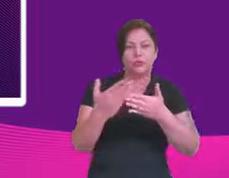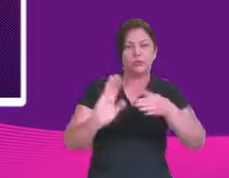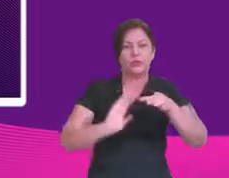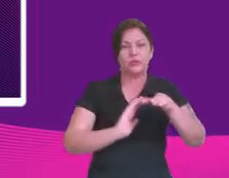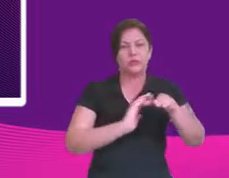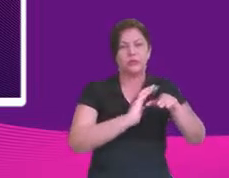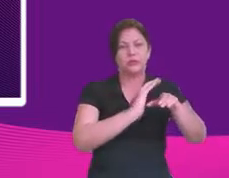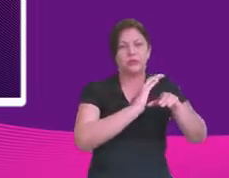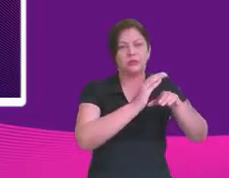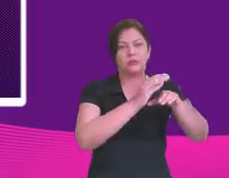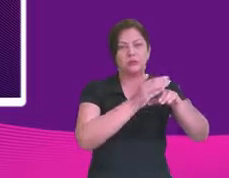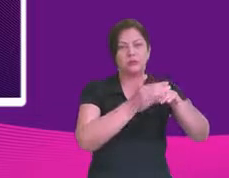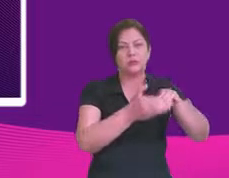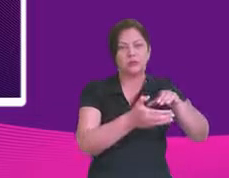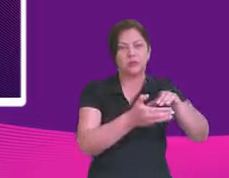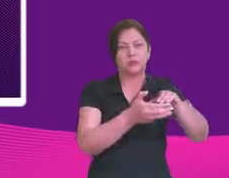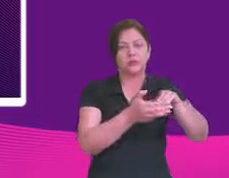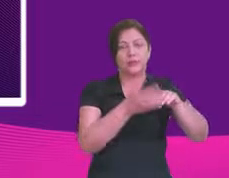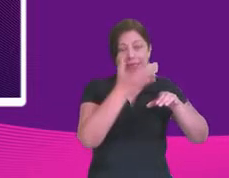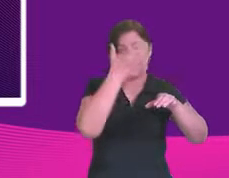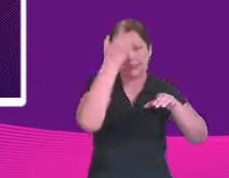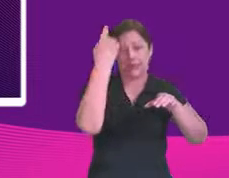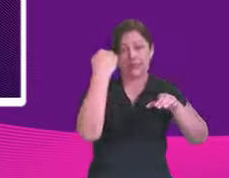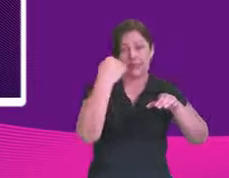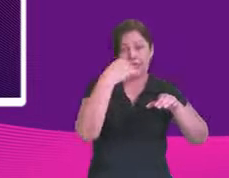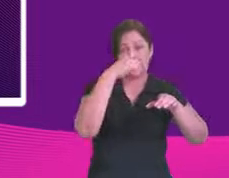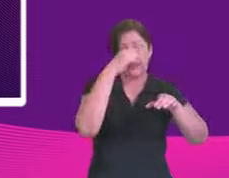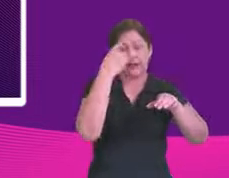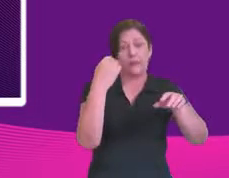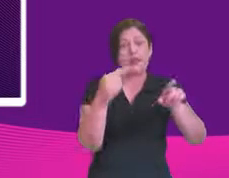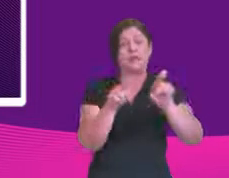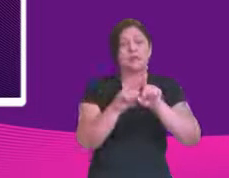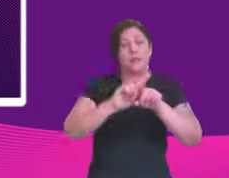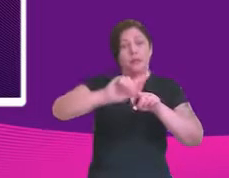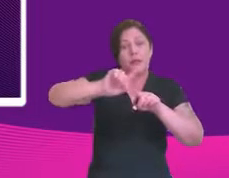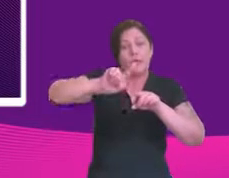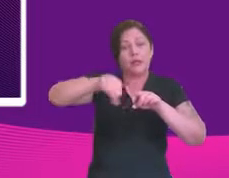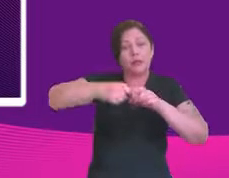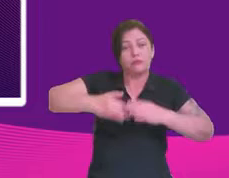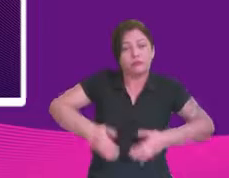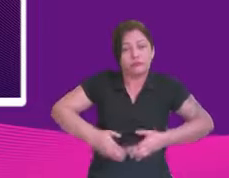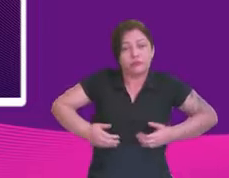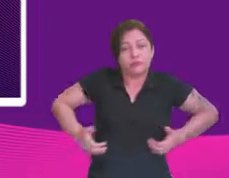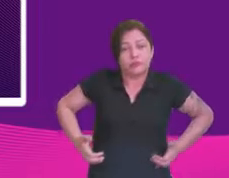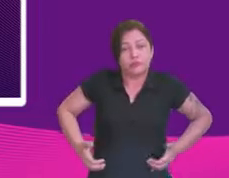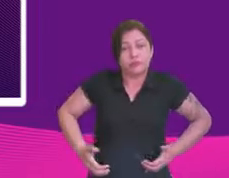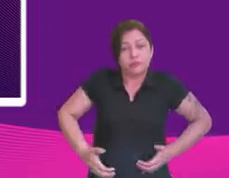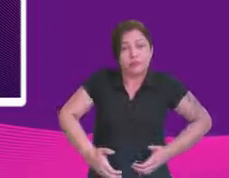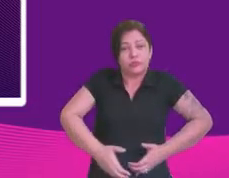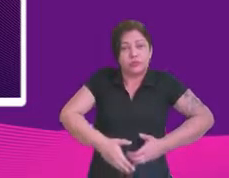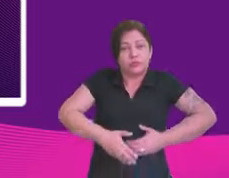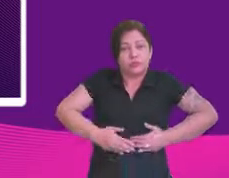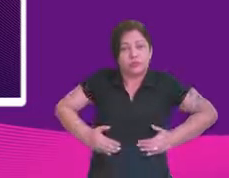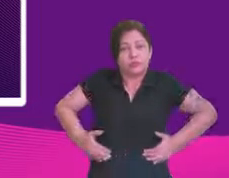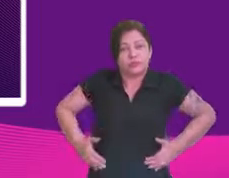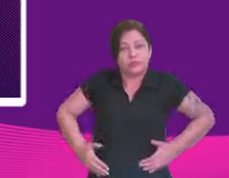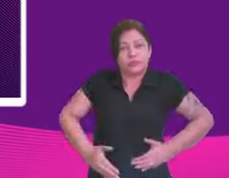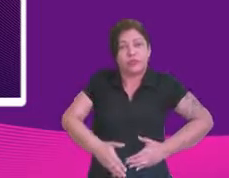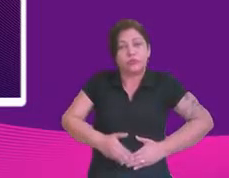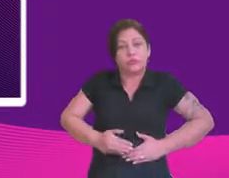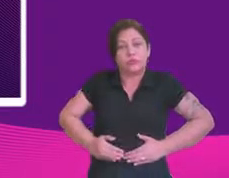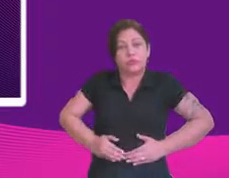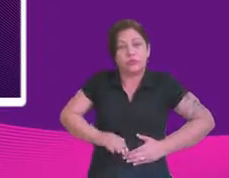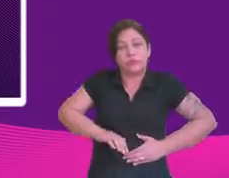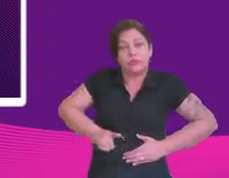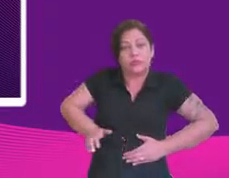coronal também, né, ao redor do baço, na região subhepática, no espaço de Morrison, na região